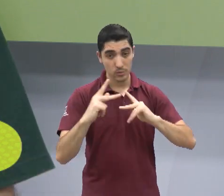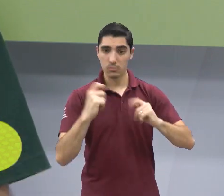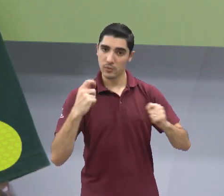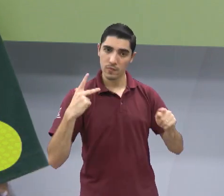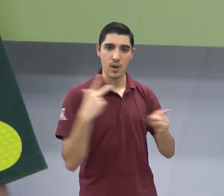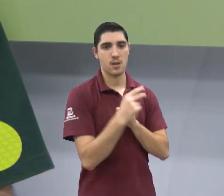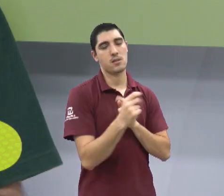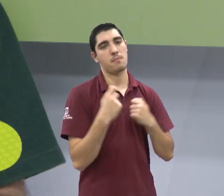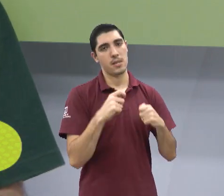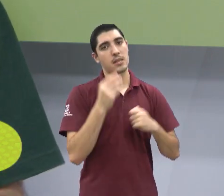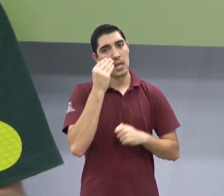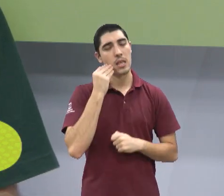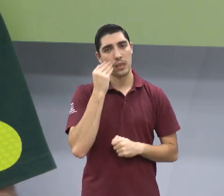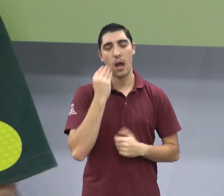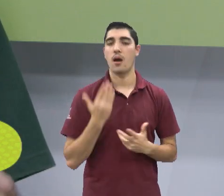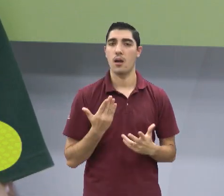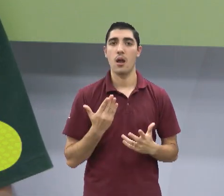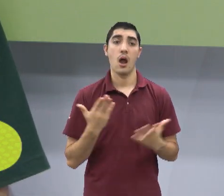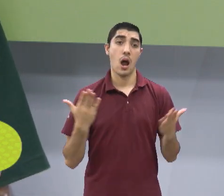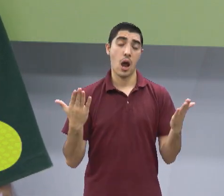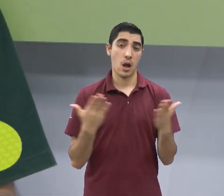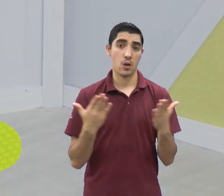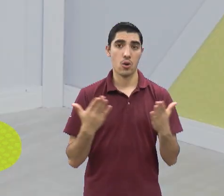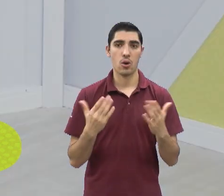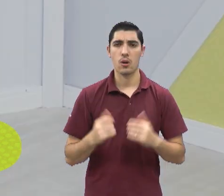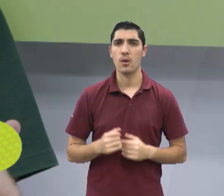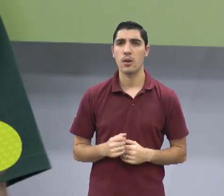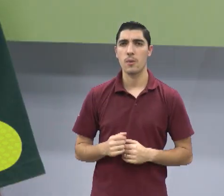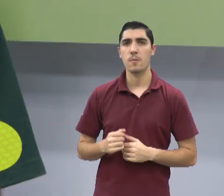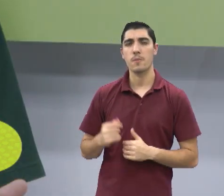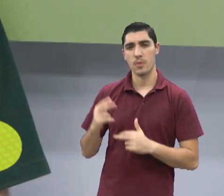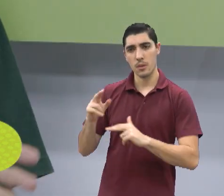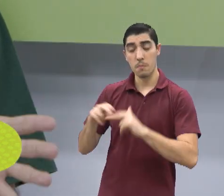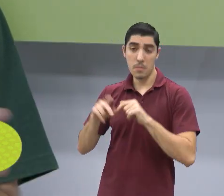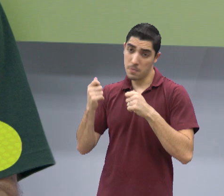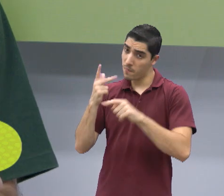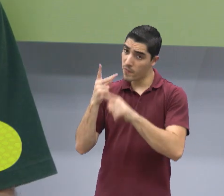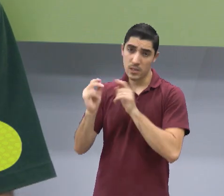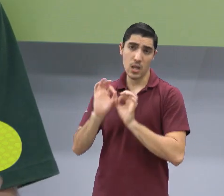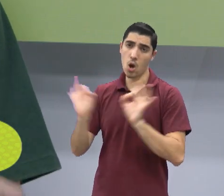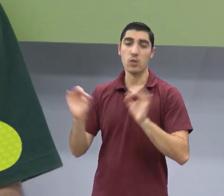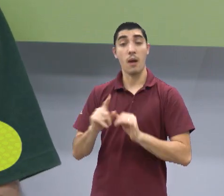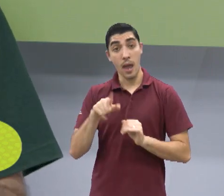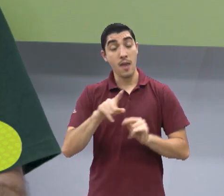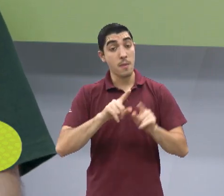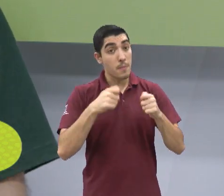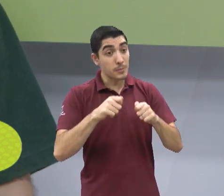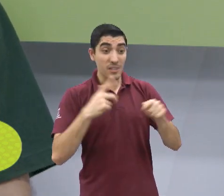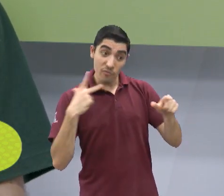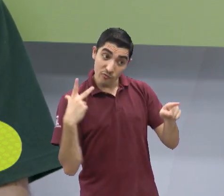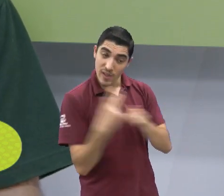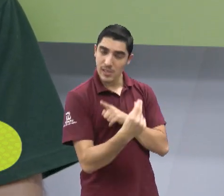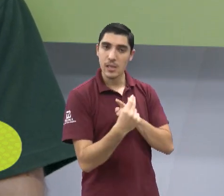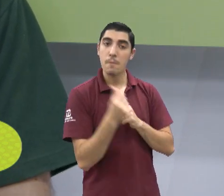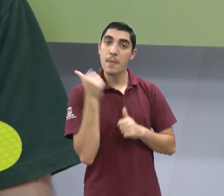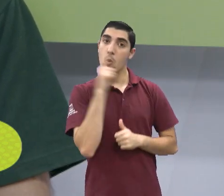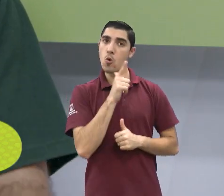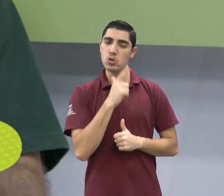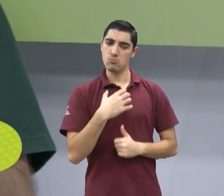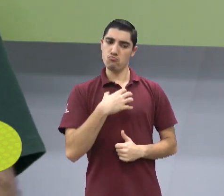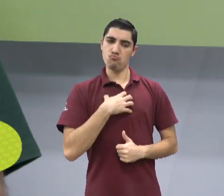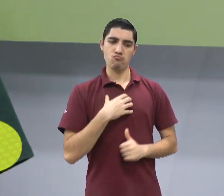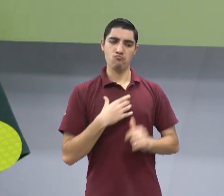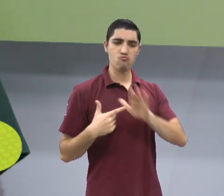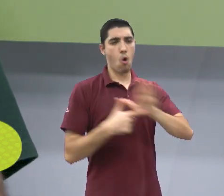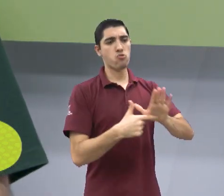saldo de gols, né, para outra partida, mas meio vencer... a 0 tá bom. Não, mas vencer tem que vencer bem com propriedade para impor o respeito. Falar assim,